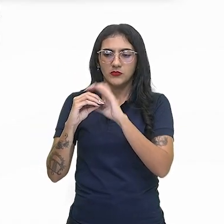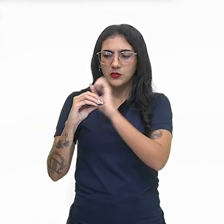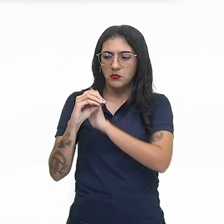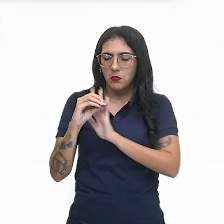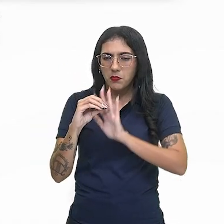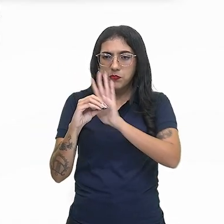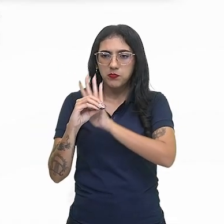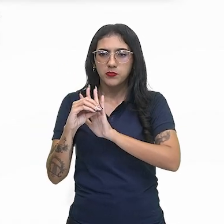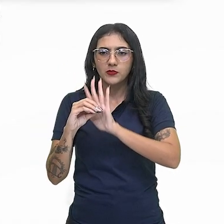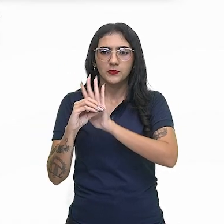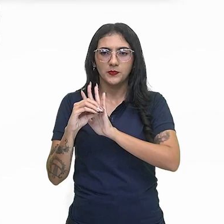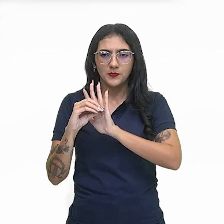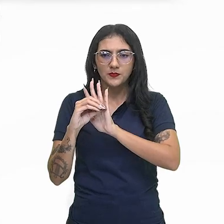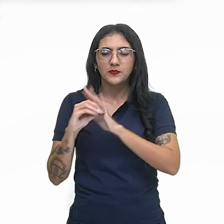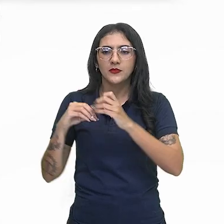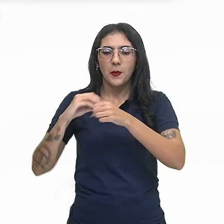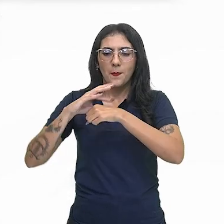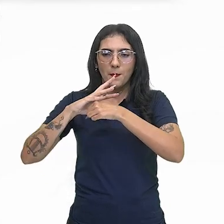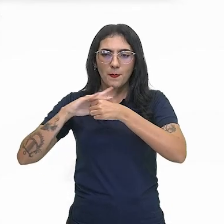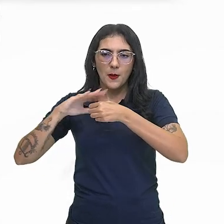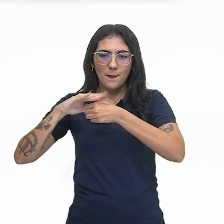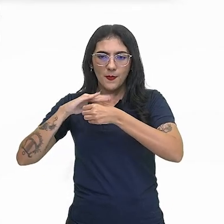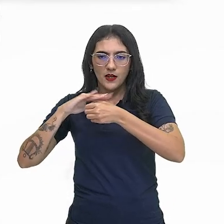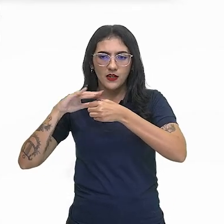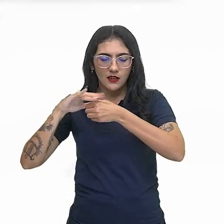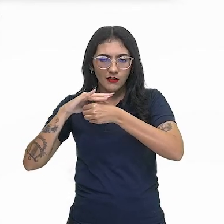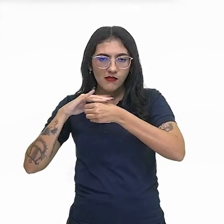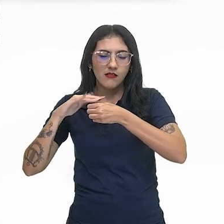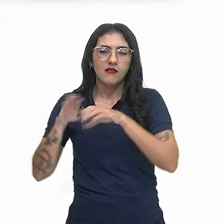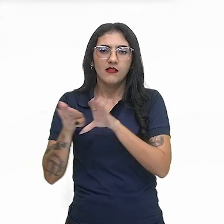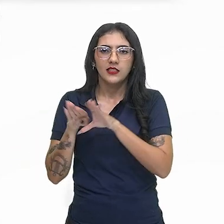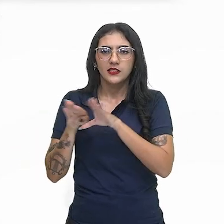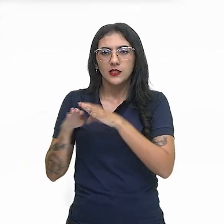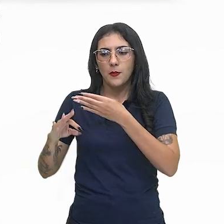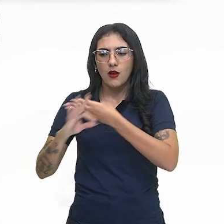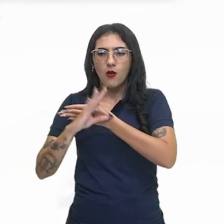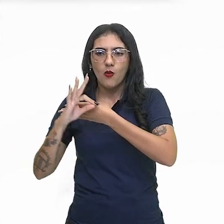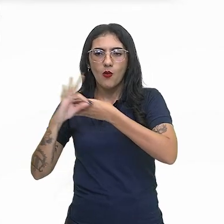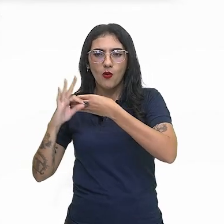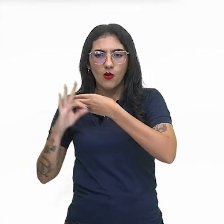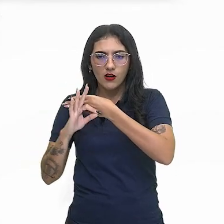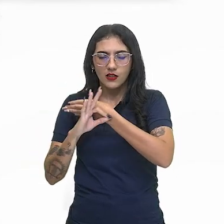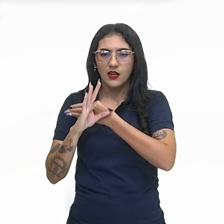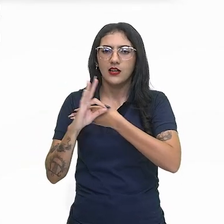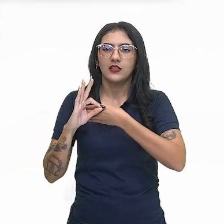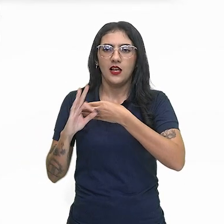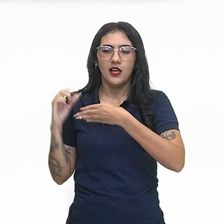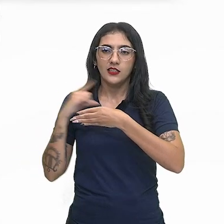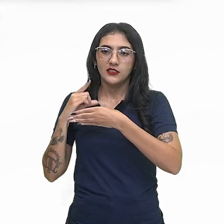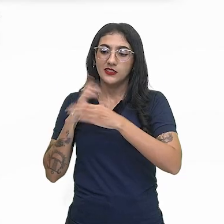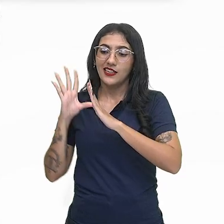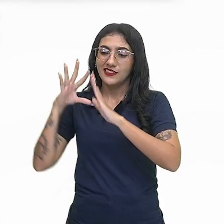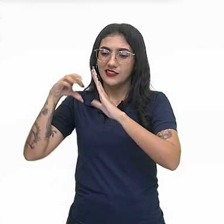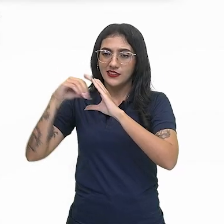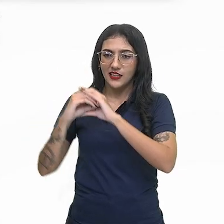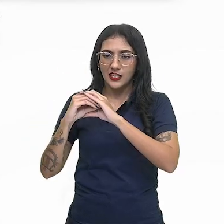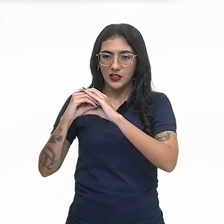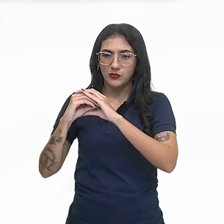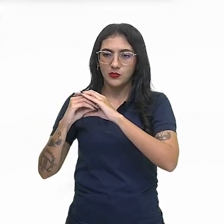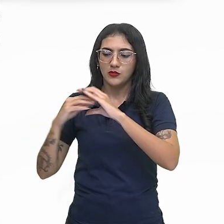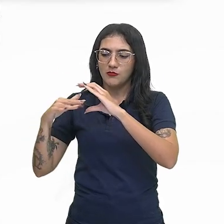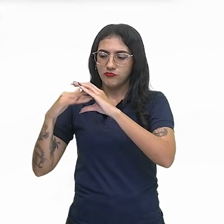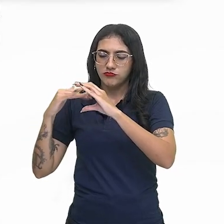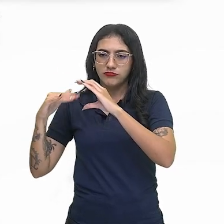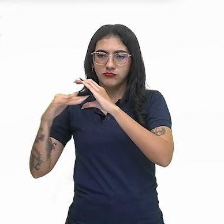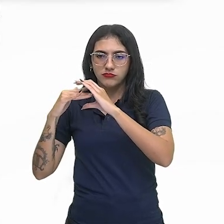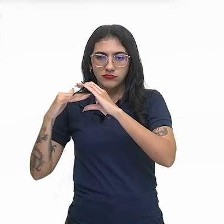da célula, como membranas, que são envoltório, e as organelas, que são encontradas no interior do citoplasma das células, com